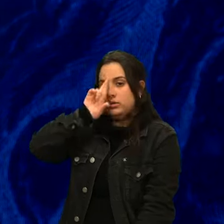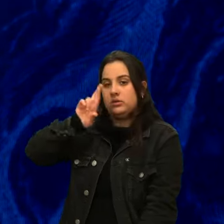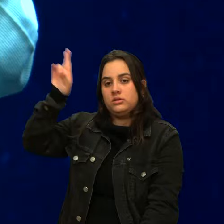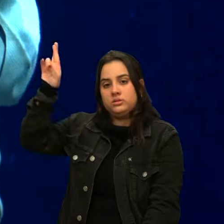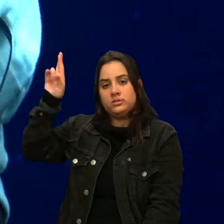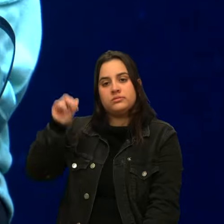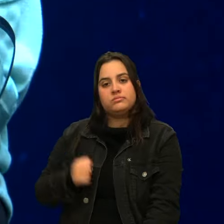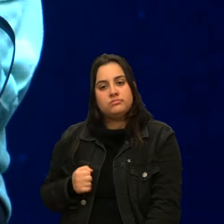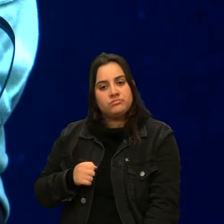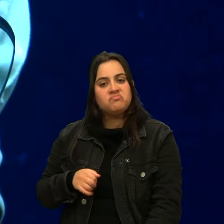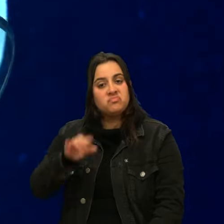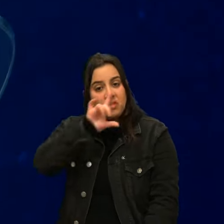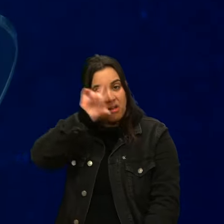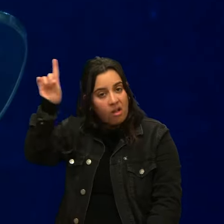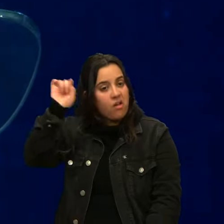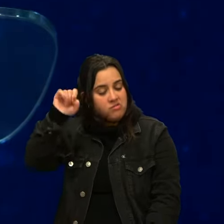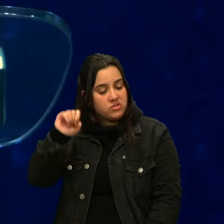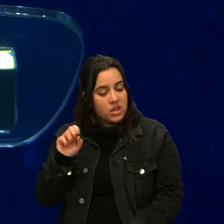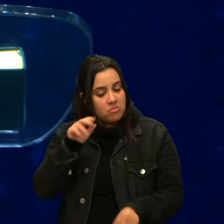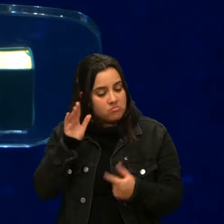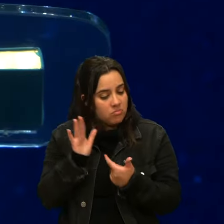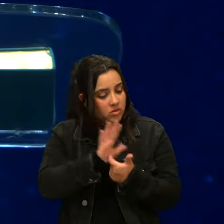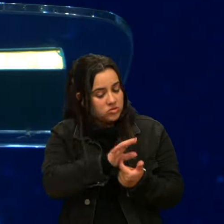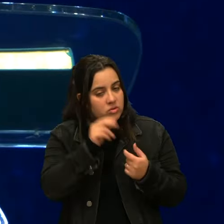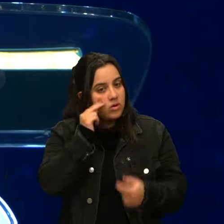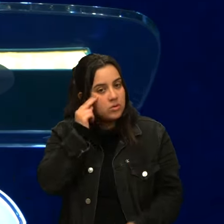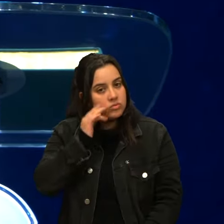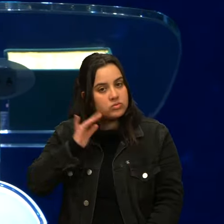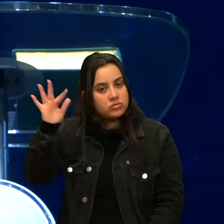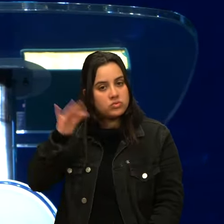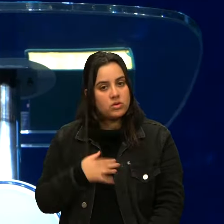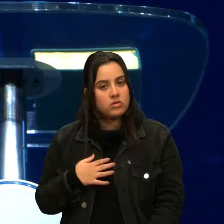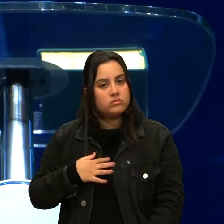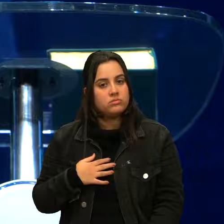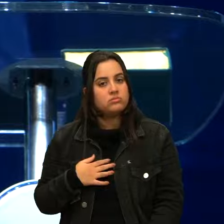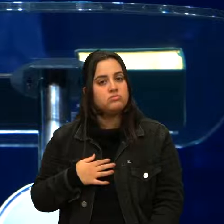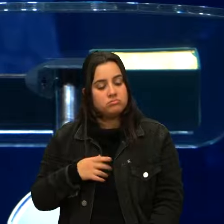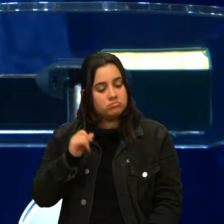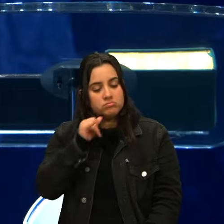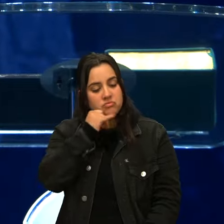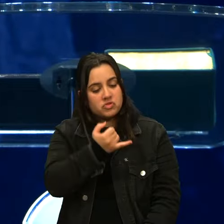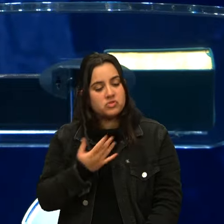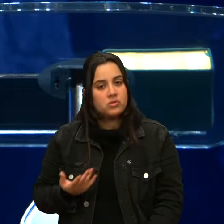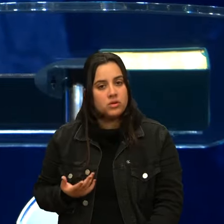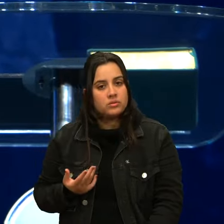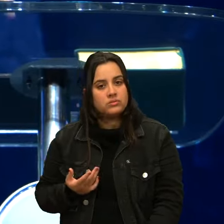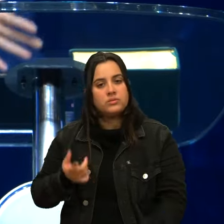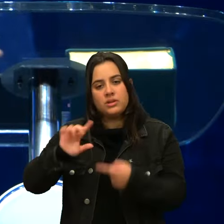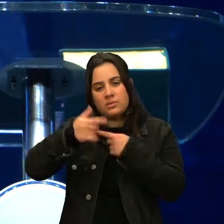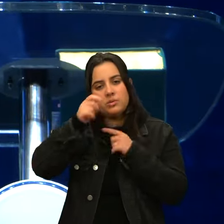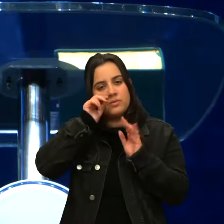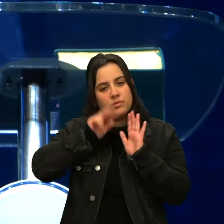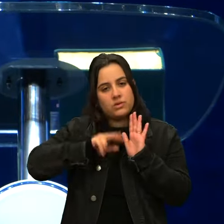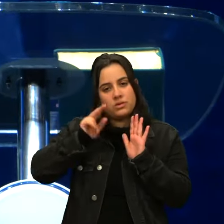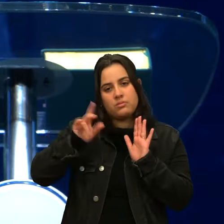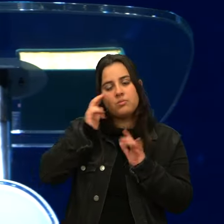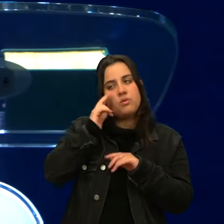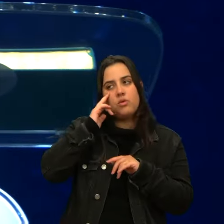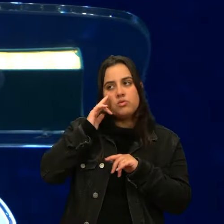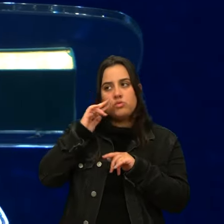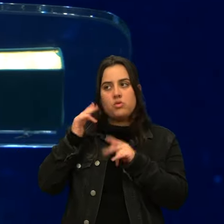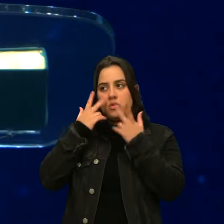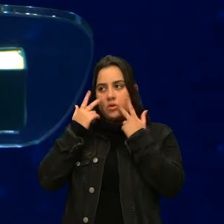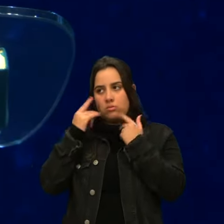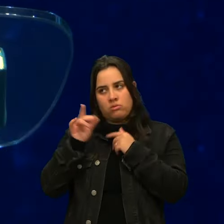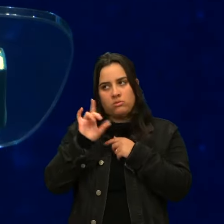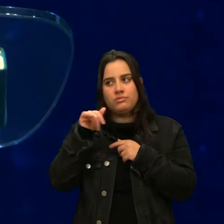que Deus revelou o sonho, ele falou o que o rei tinha sonhado. Depois você lê lá, mas não é um sonho normal não, gente, é um sonho bem